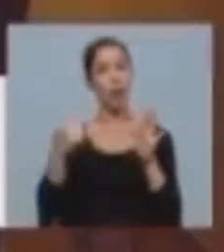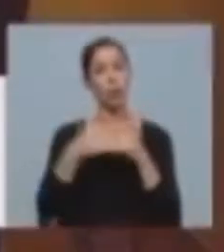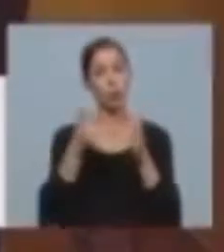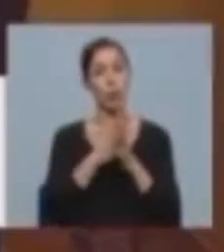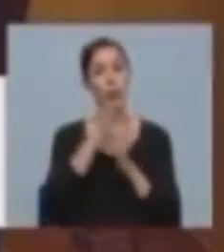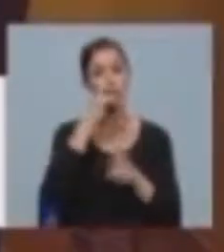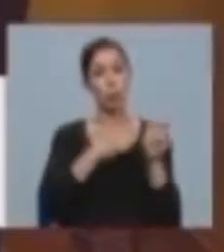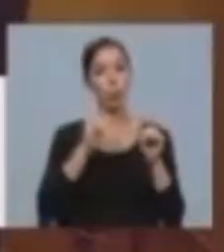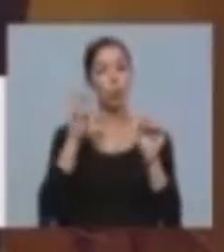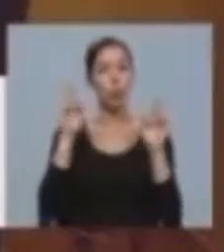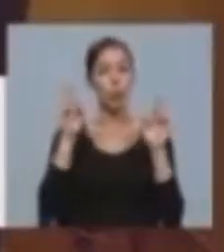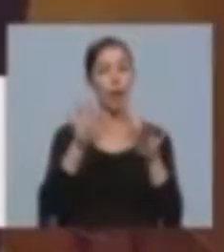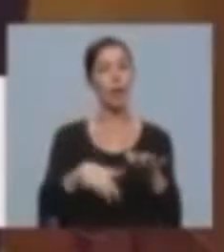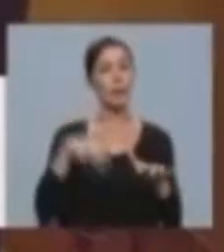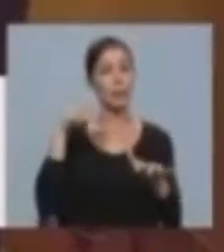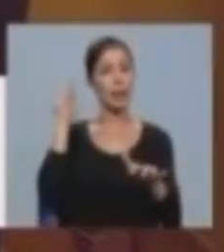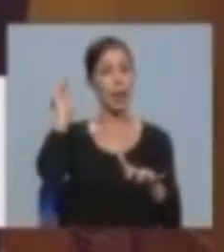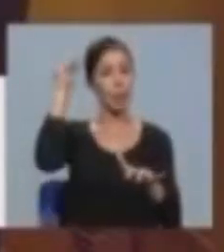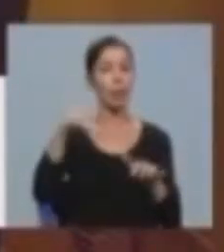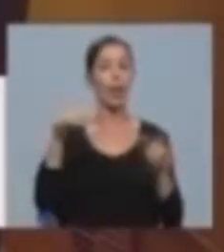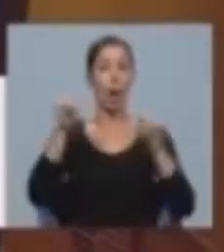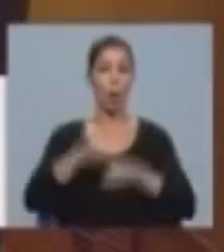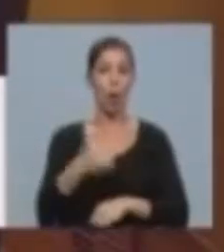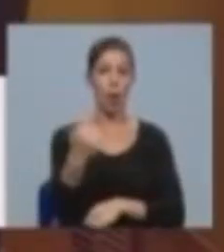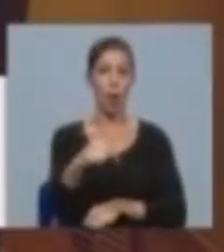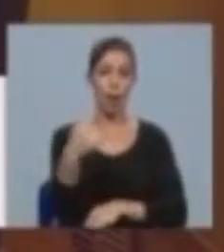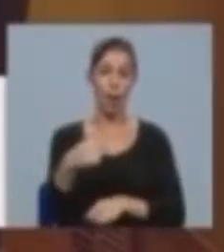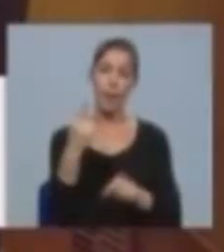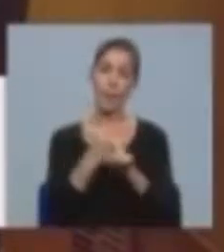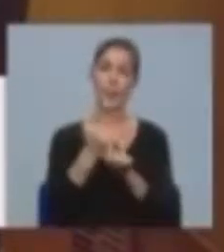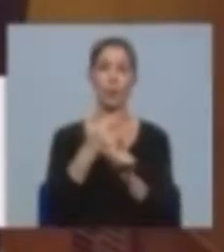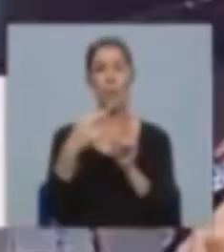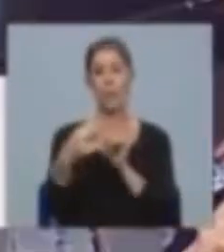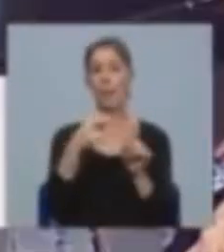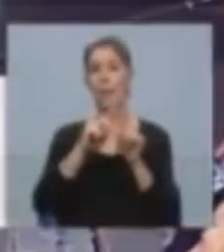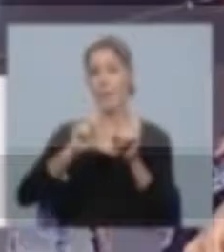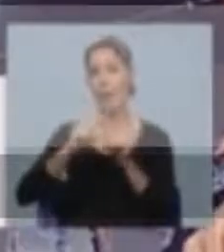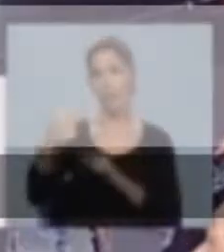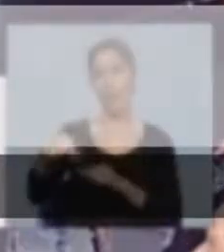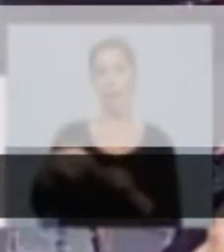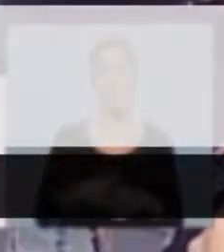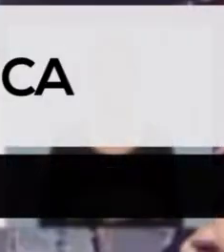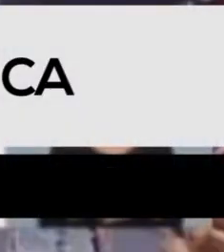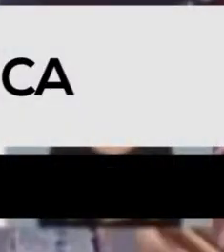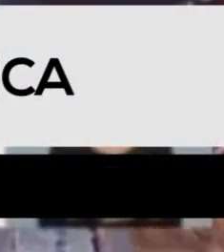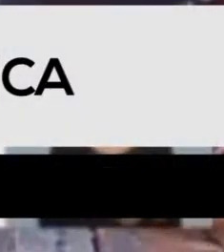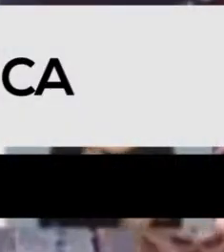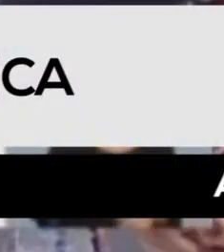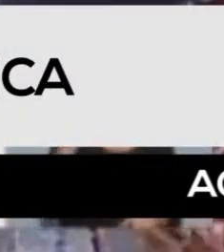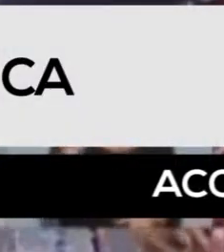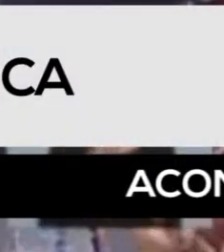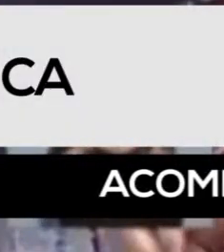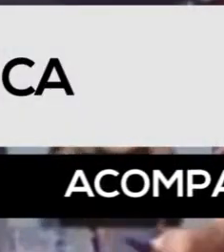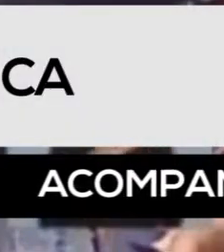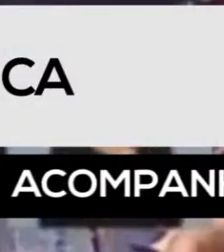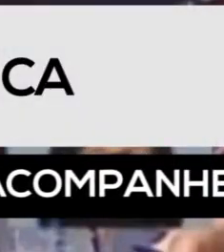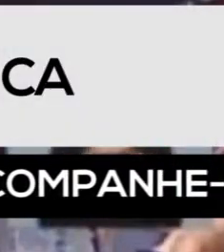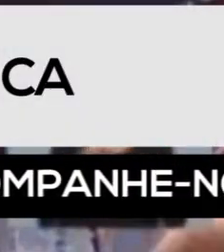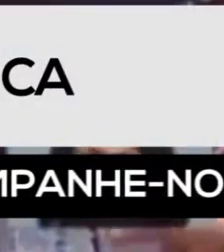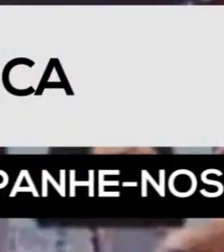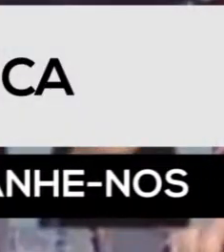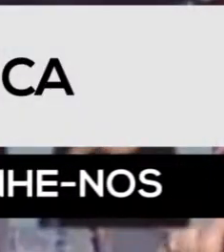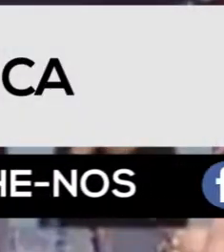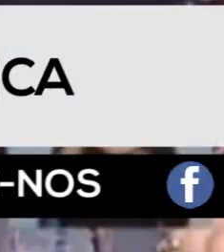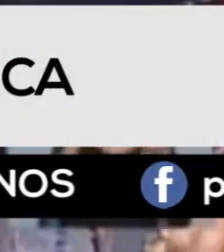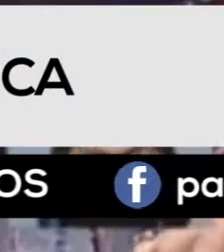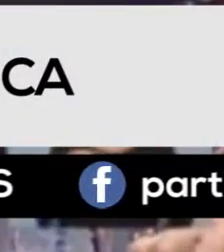Assembleia da República, ainda que conscientes de pontos de vista diferentes. A melhor forma de ter começado este debate era os senhores assumirem estes erros